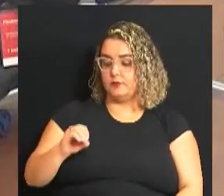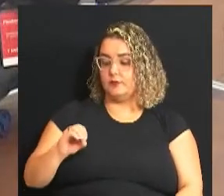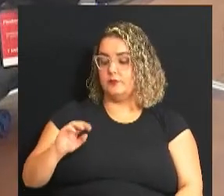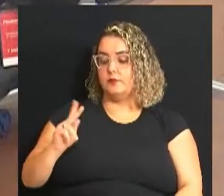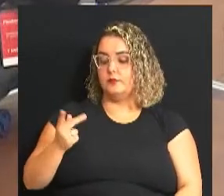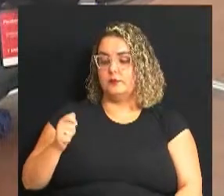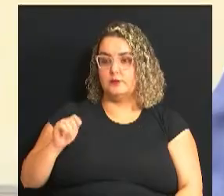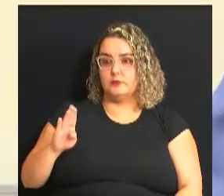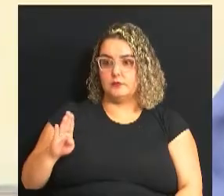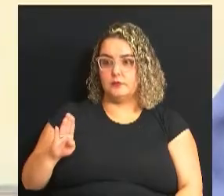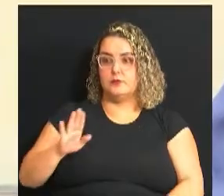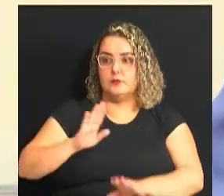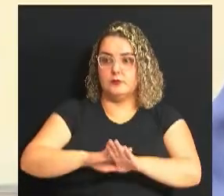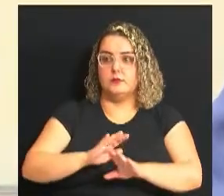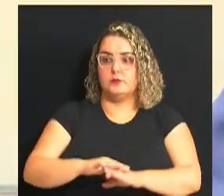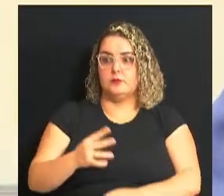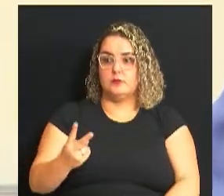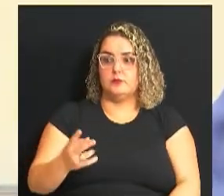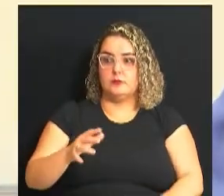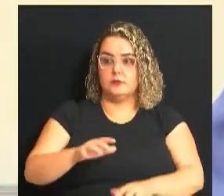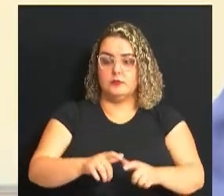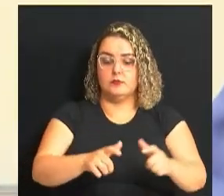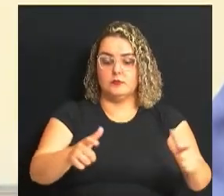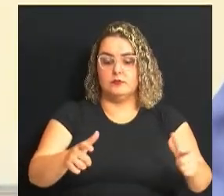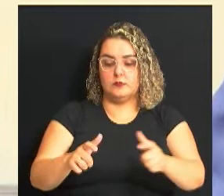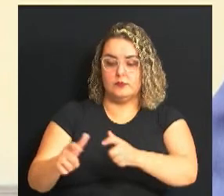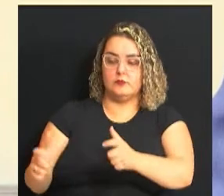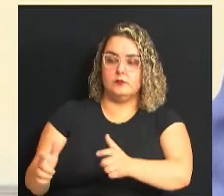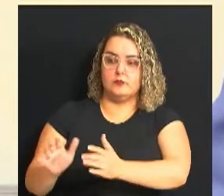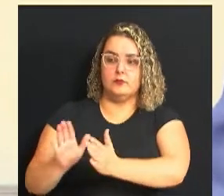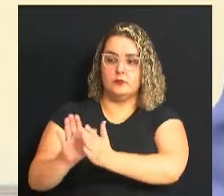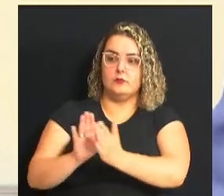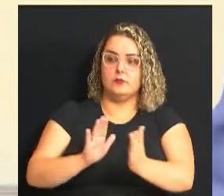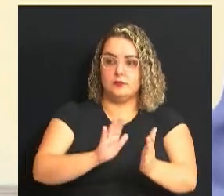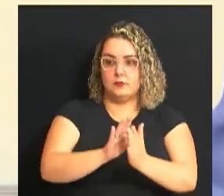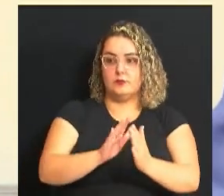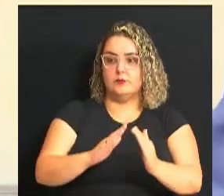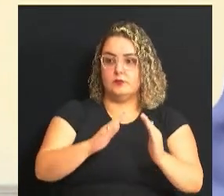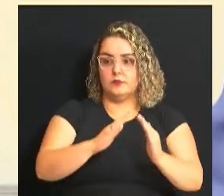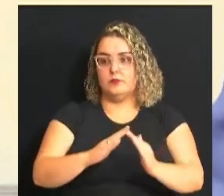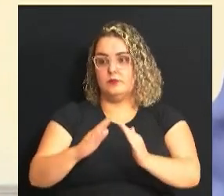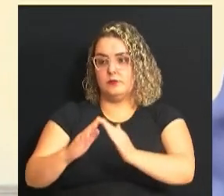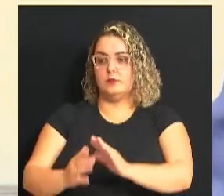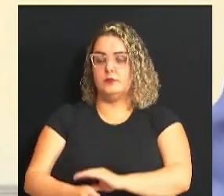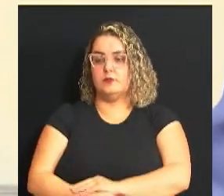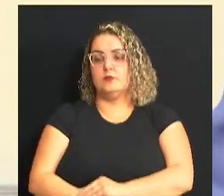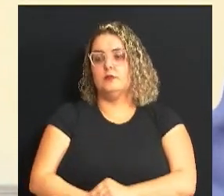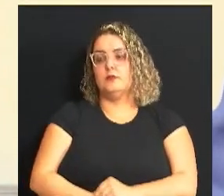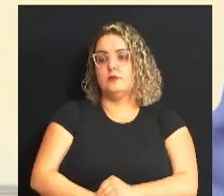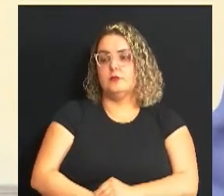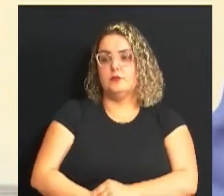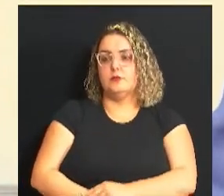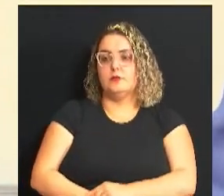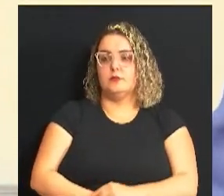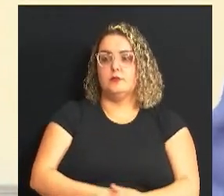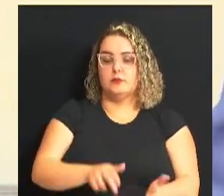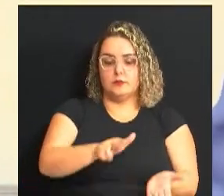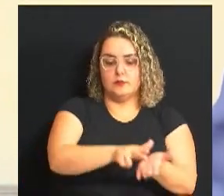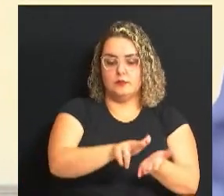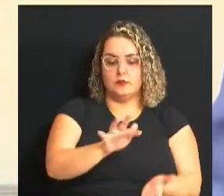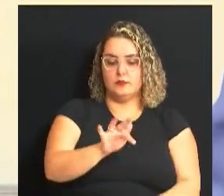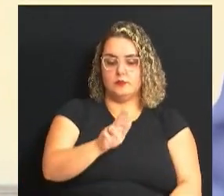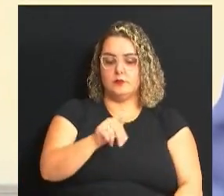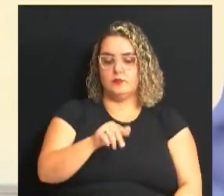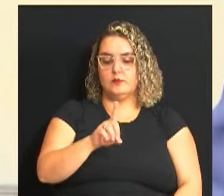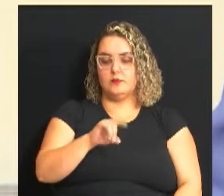áreas, duas grandes frentes na área habitacional, né? A primeira, regularização fundiária,